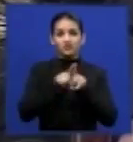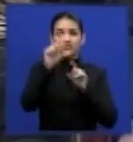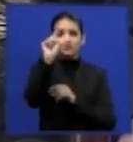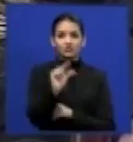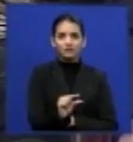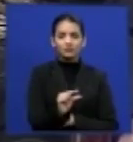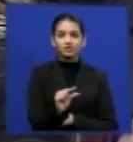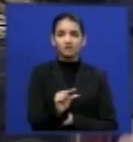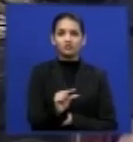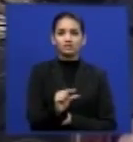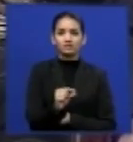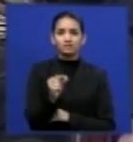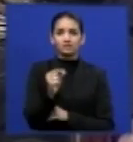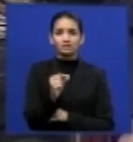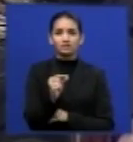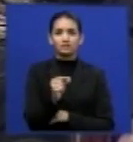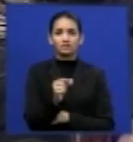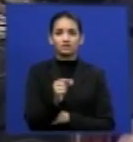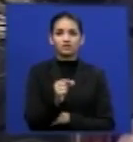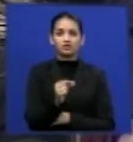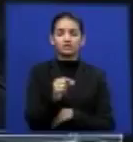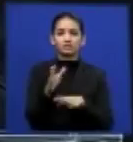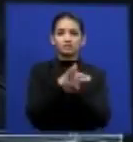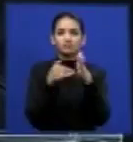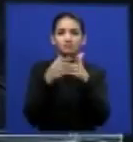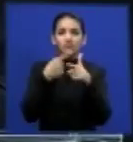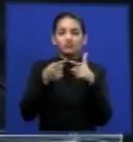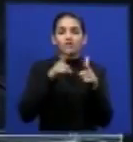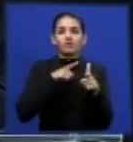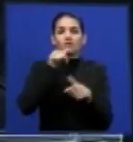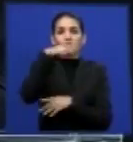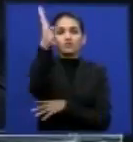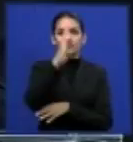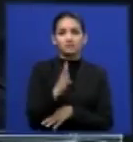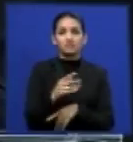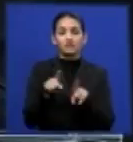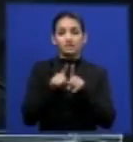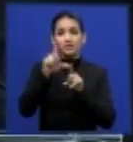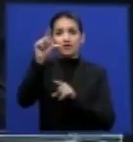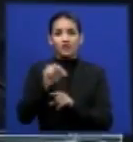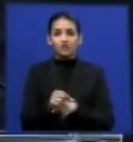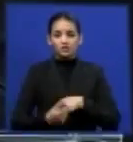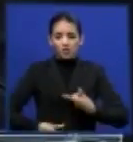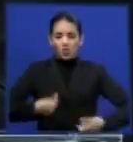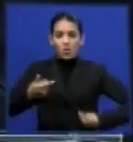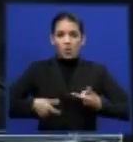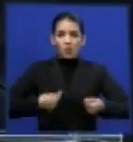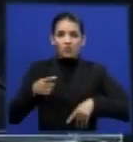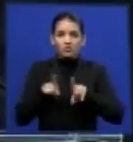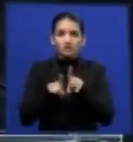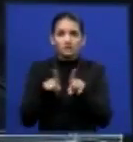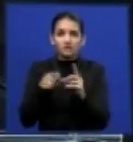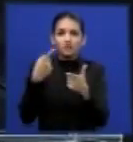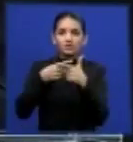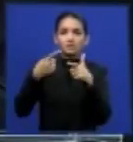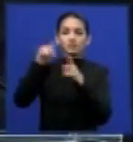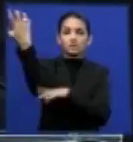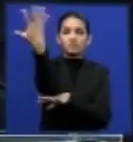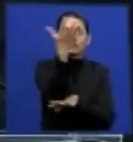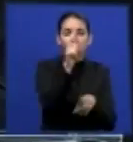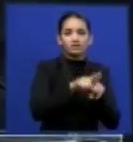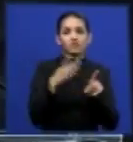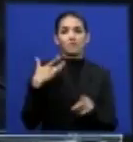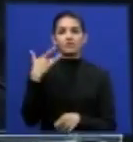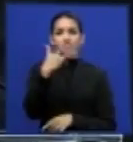resíduos que se acumulam no Brasil e assim reduz os custos e Danos ambientais e de saúde